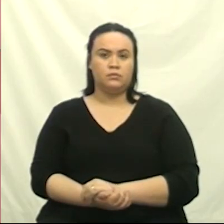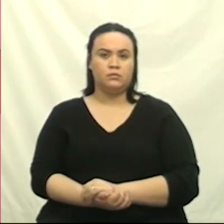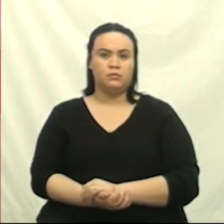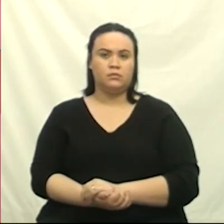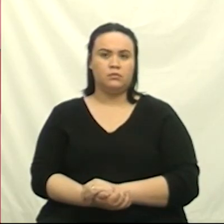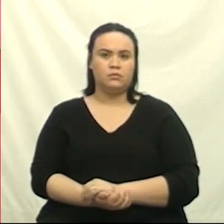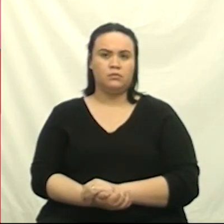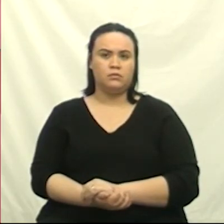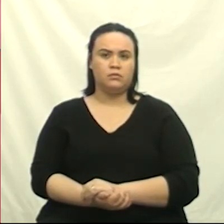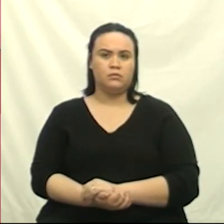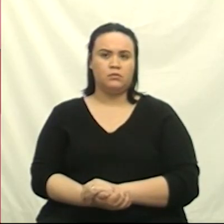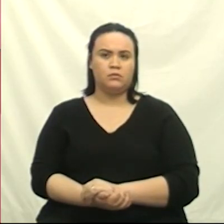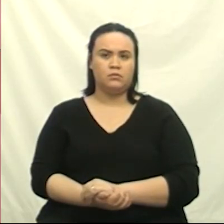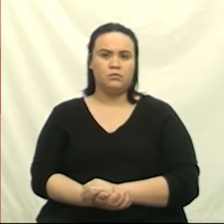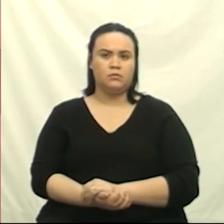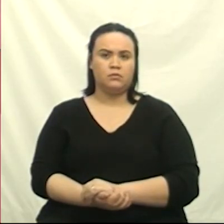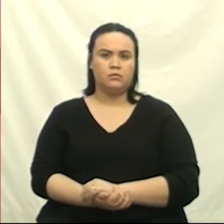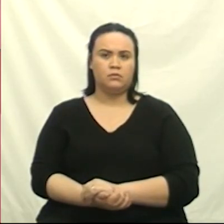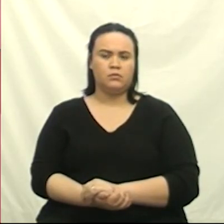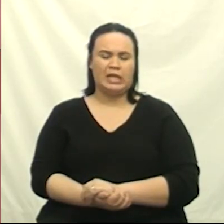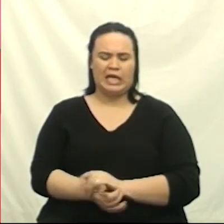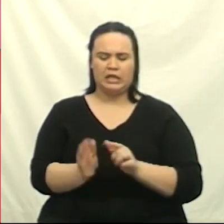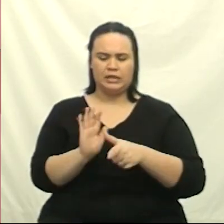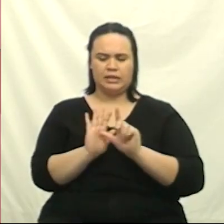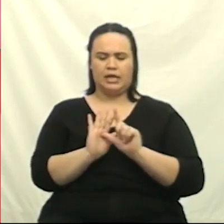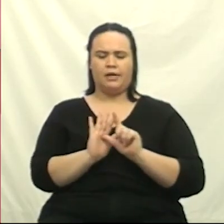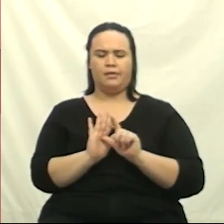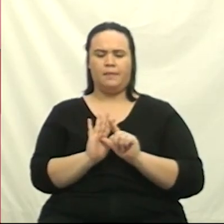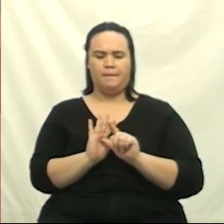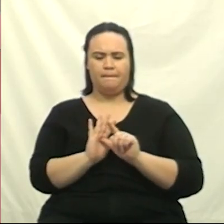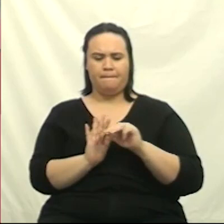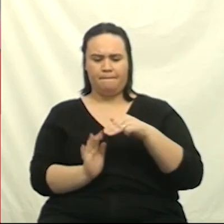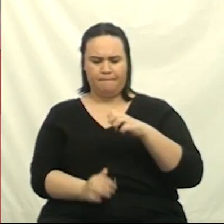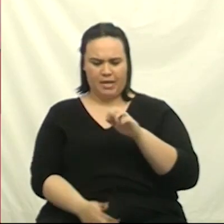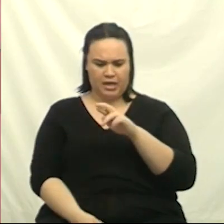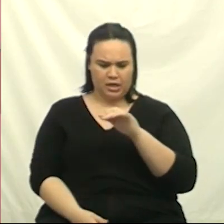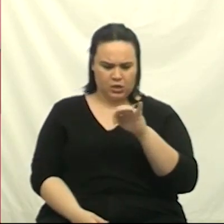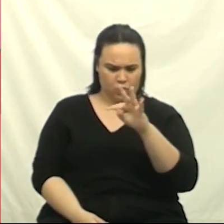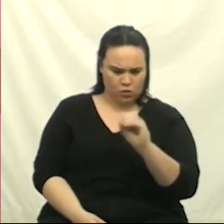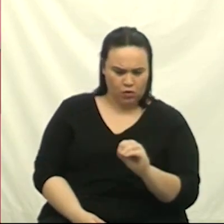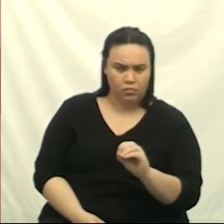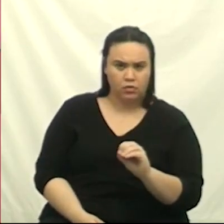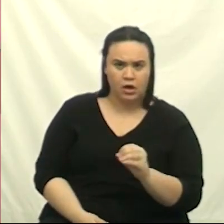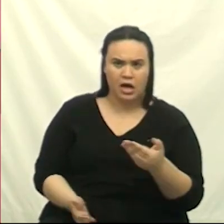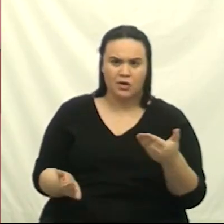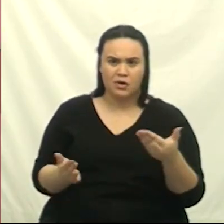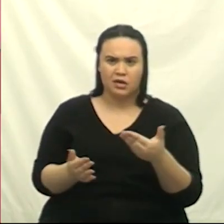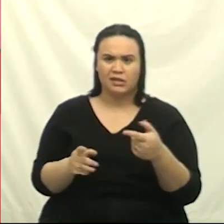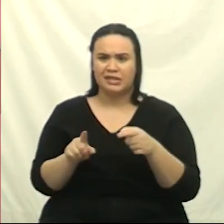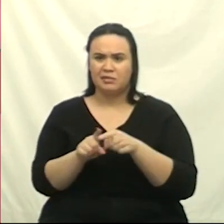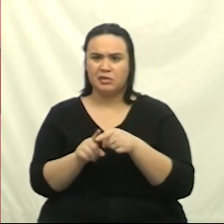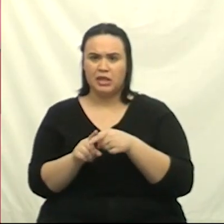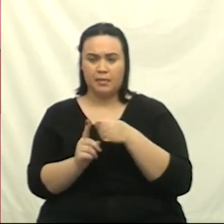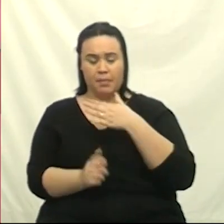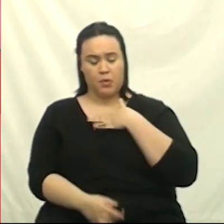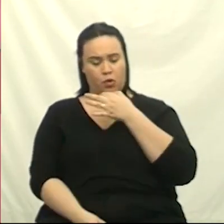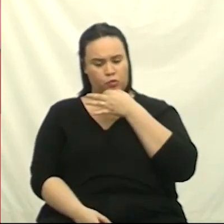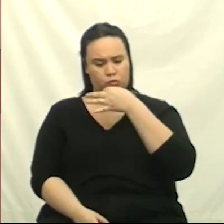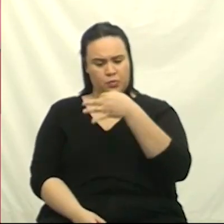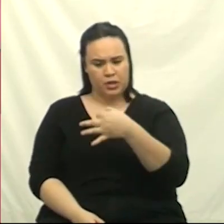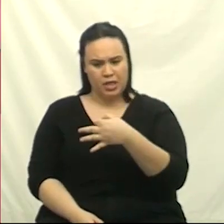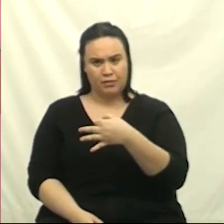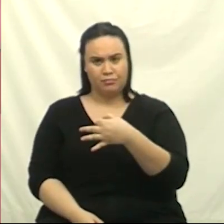era uma era além do mérito uma injustiça agora é o mérito e também uma injustiça no meu ponto de vista porque